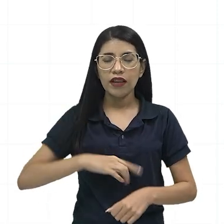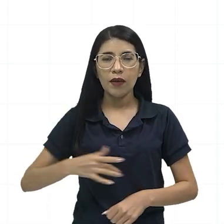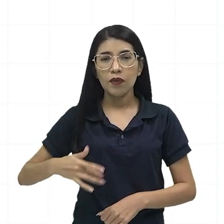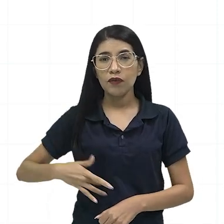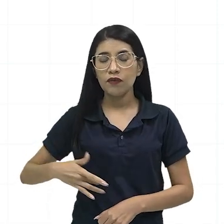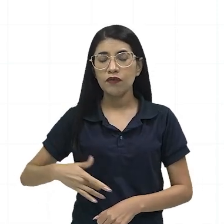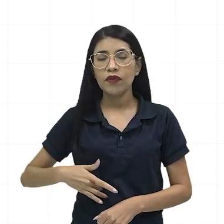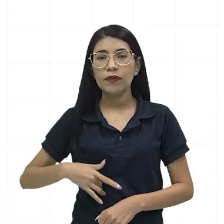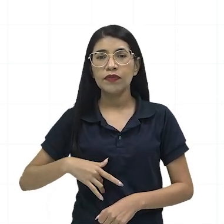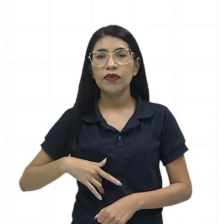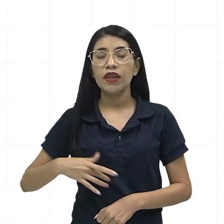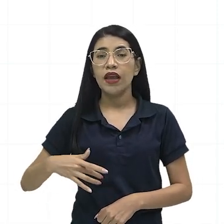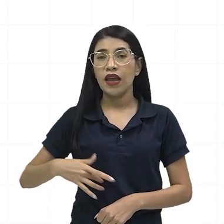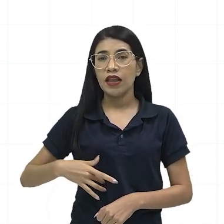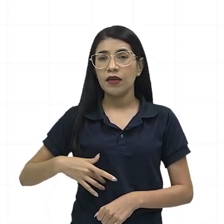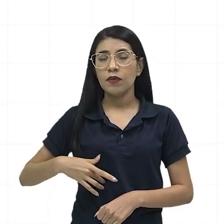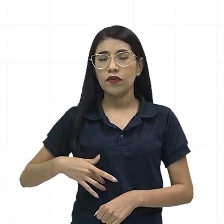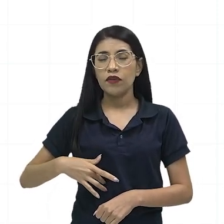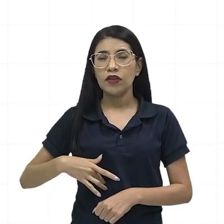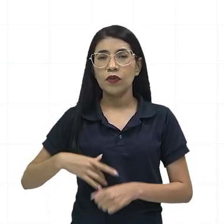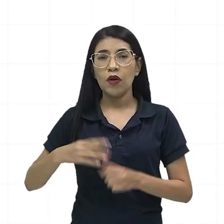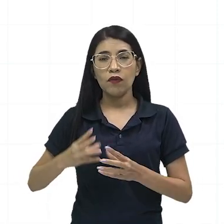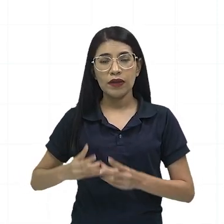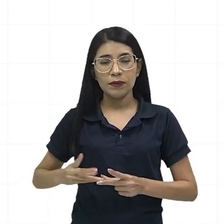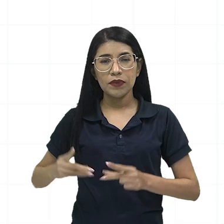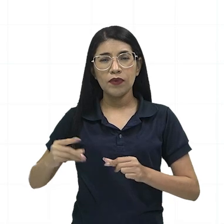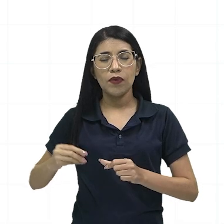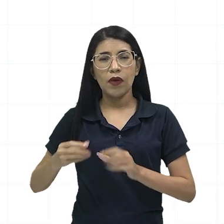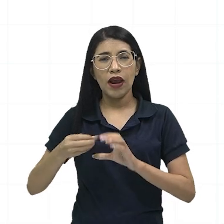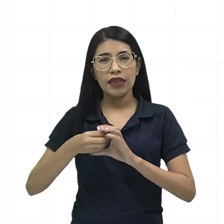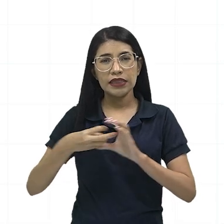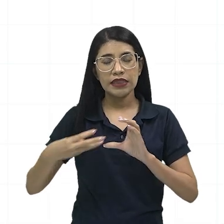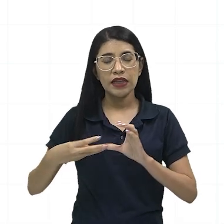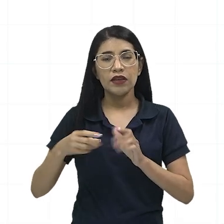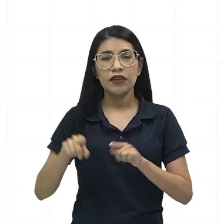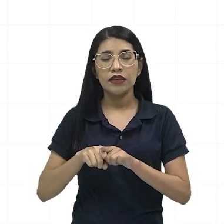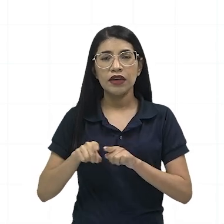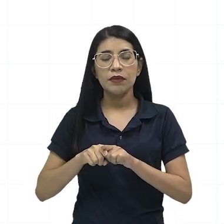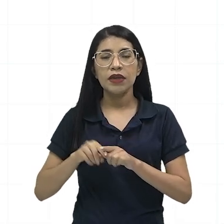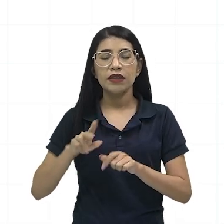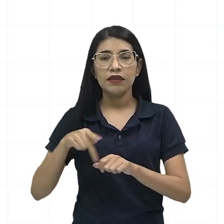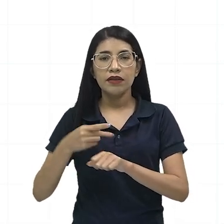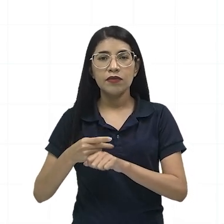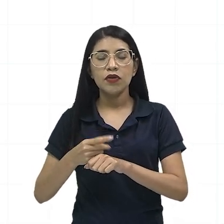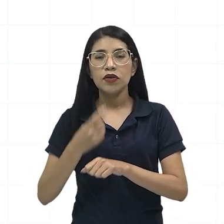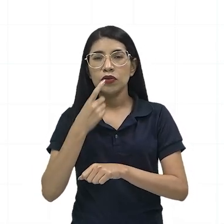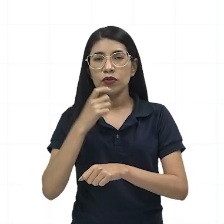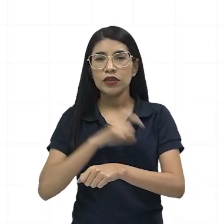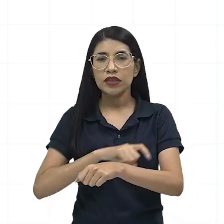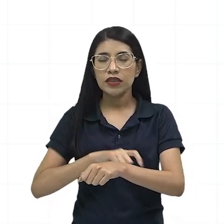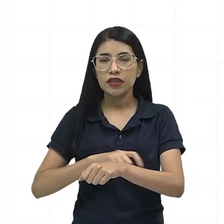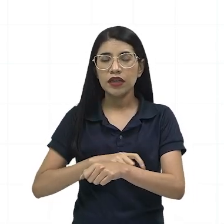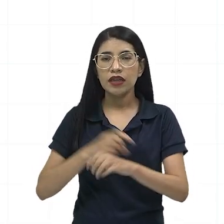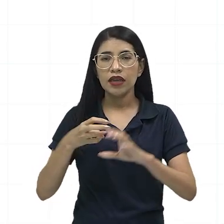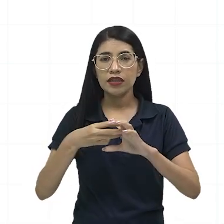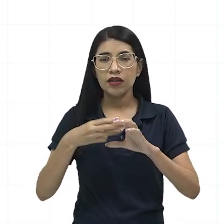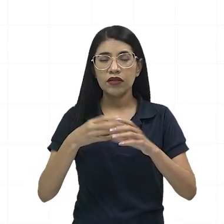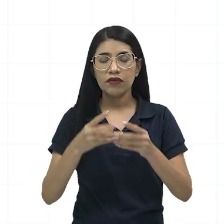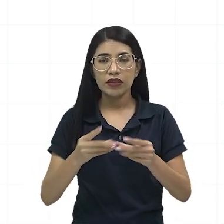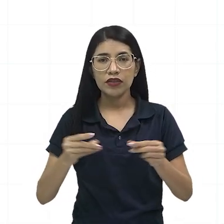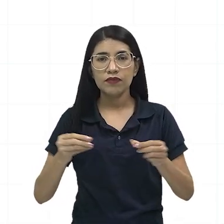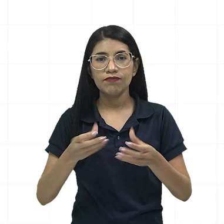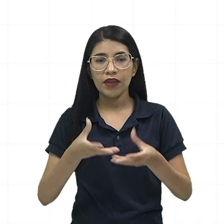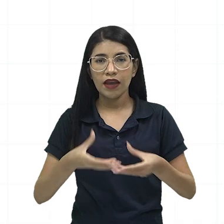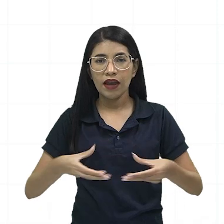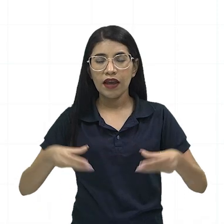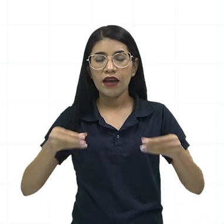ele está no fígado e destrói as células do fígado, ele vai destruir as células do sangue, que é a hemácia, e é daí